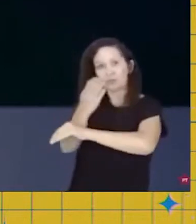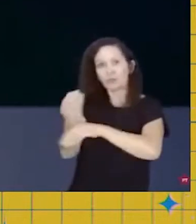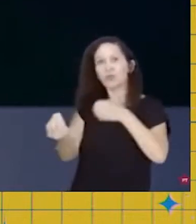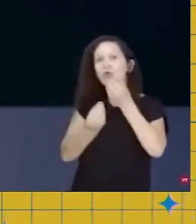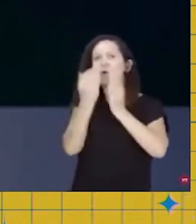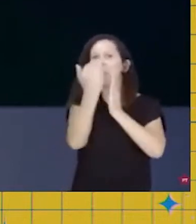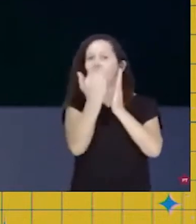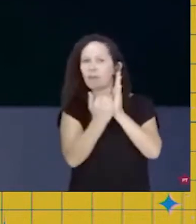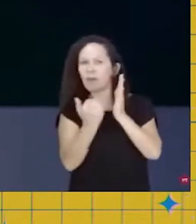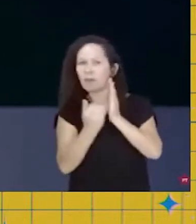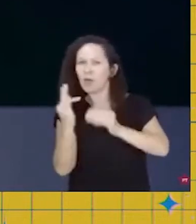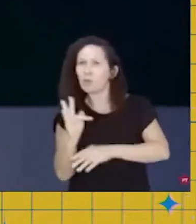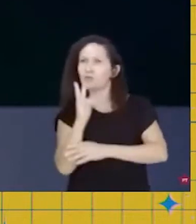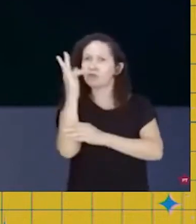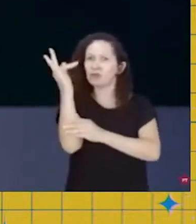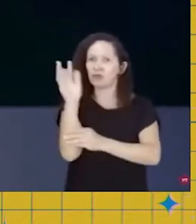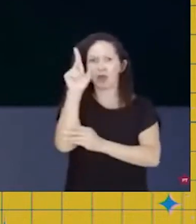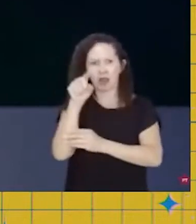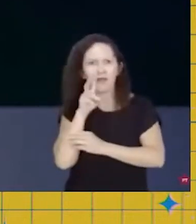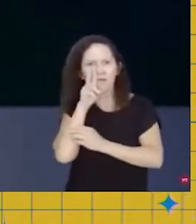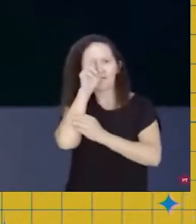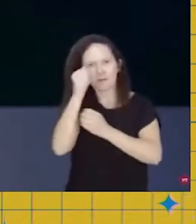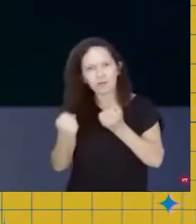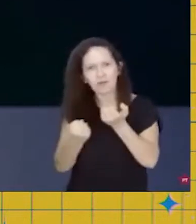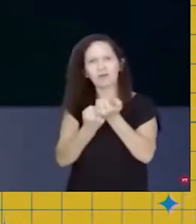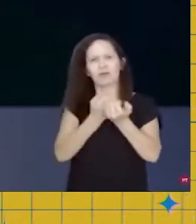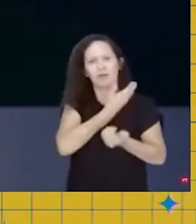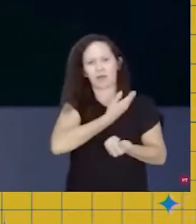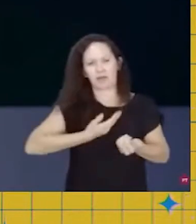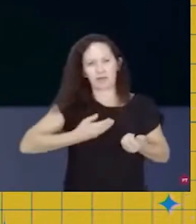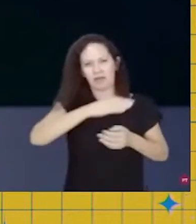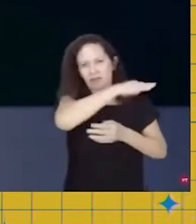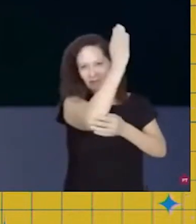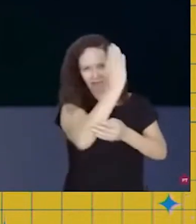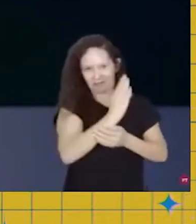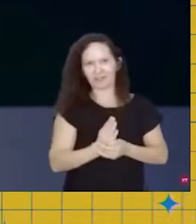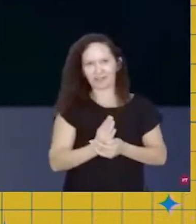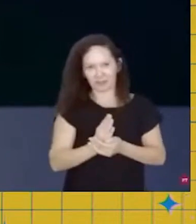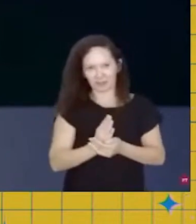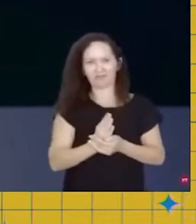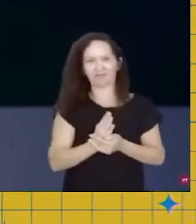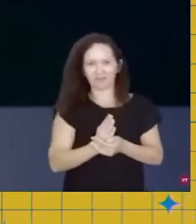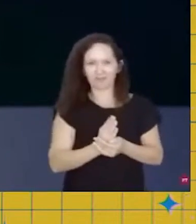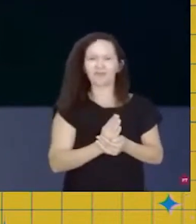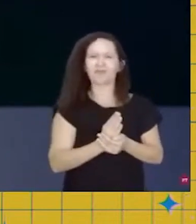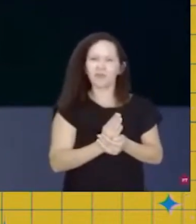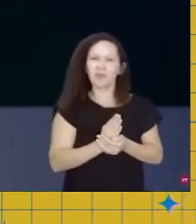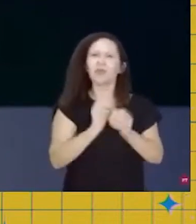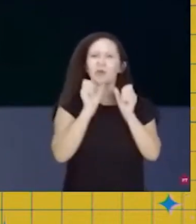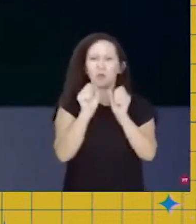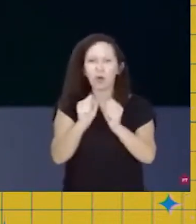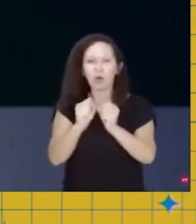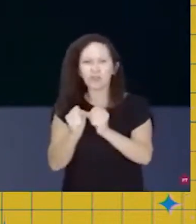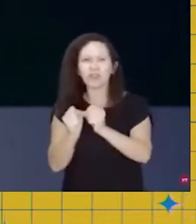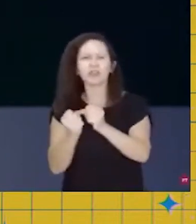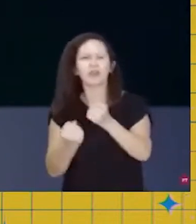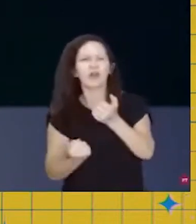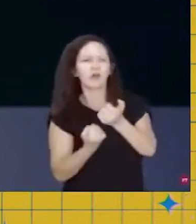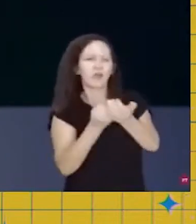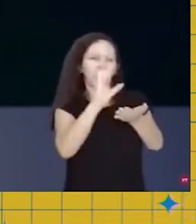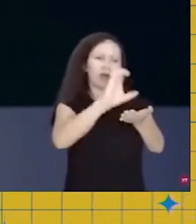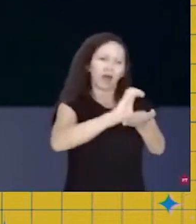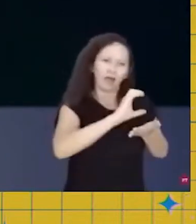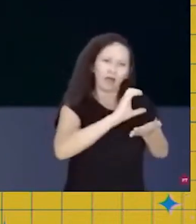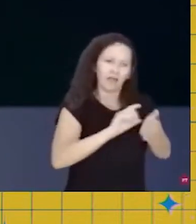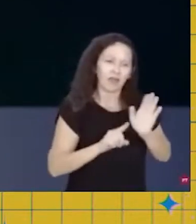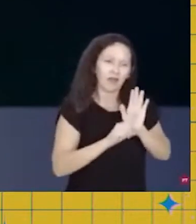é assim que se fortalece o estado brasileiro um estado que pode investir que pode suprir as necessidades da população